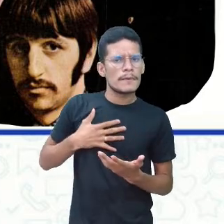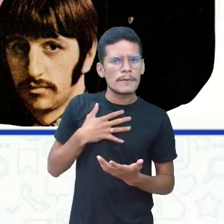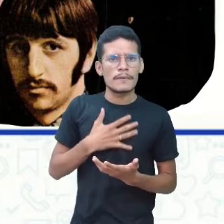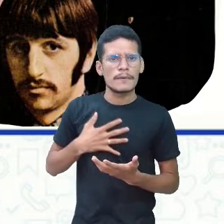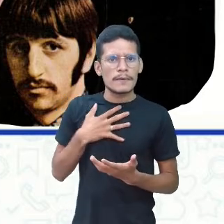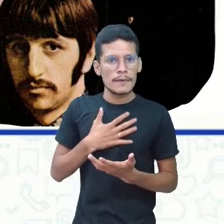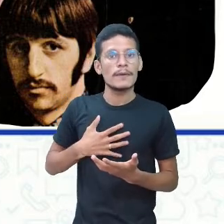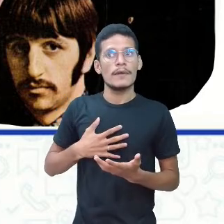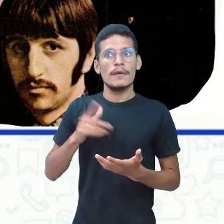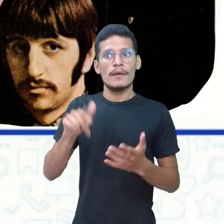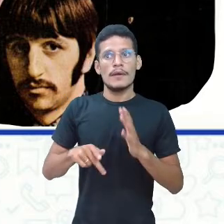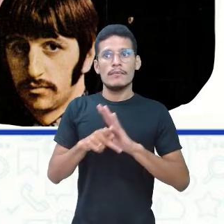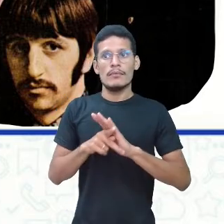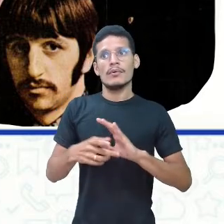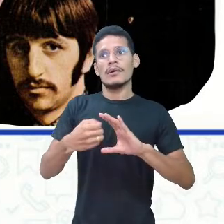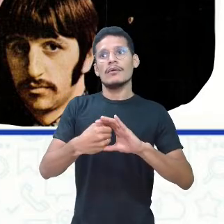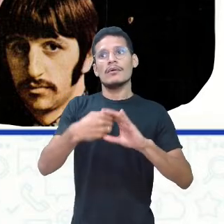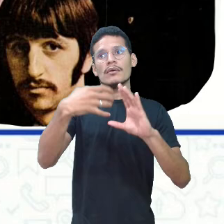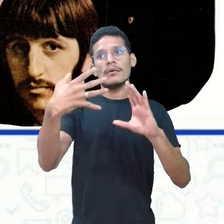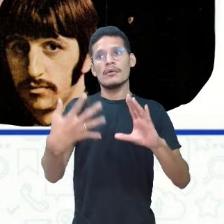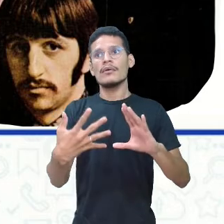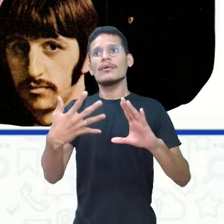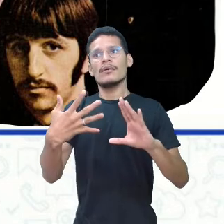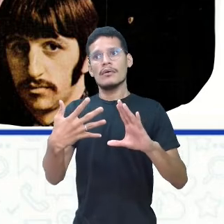assim caracterizados, né, por uma